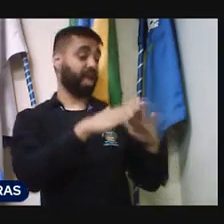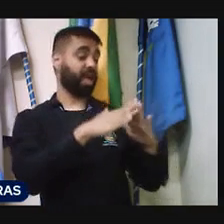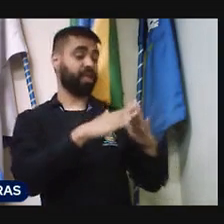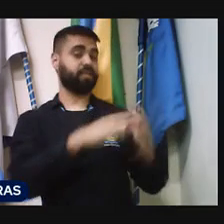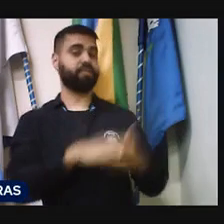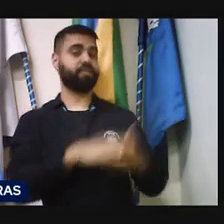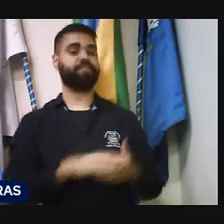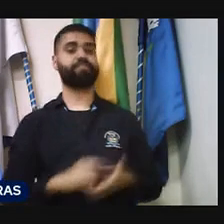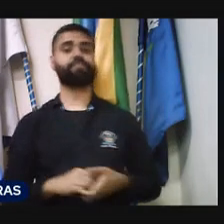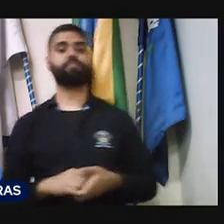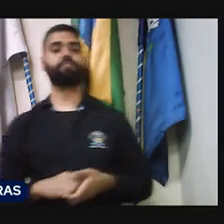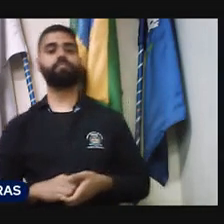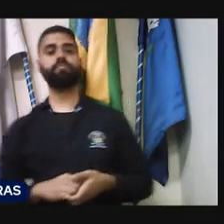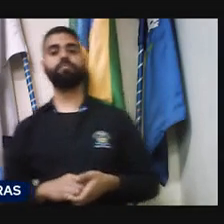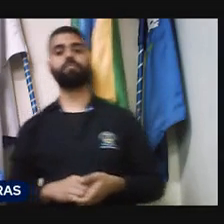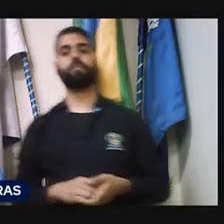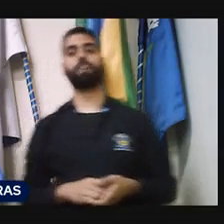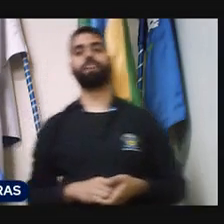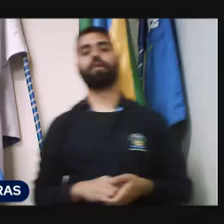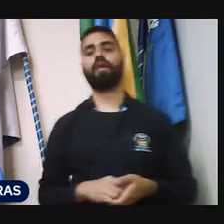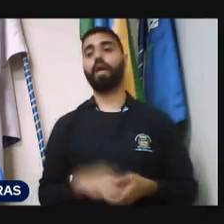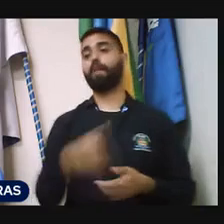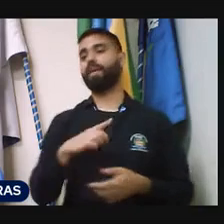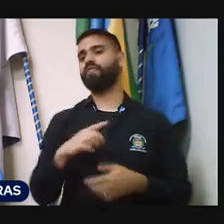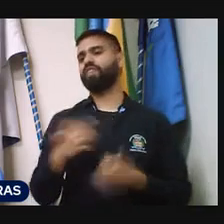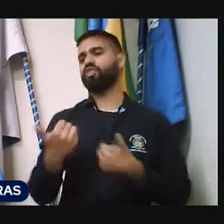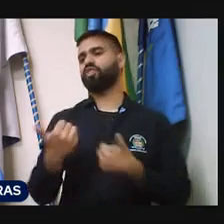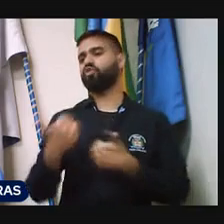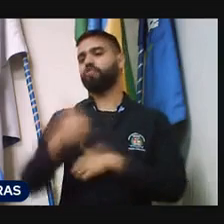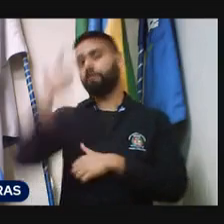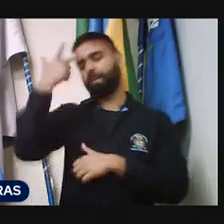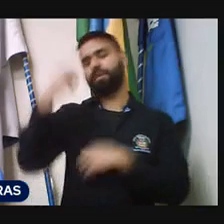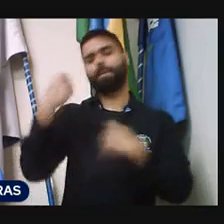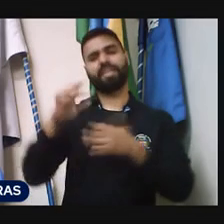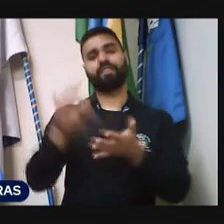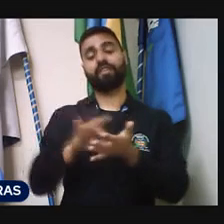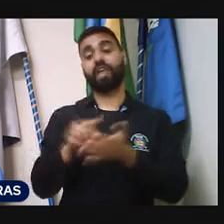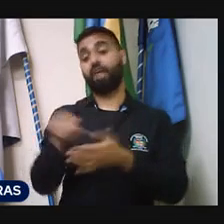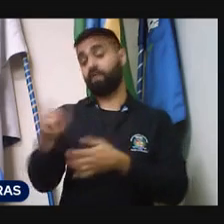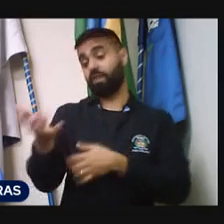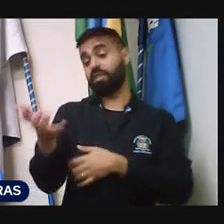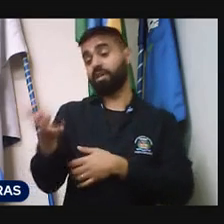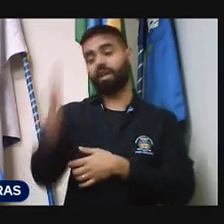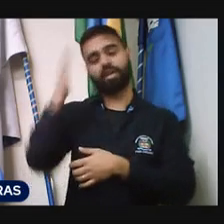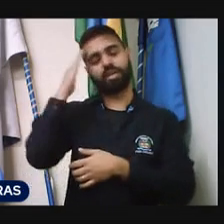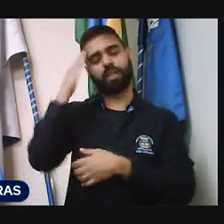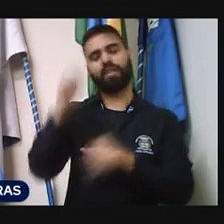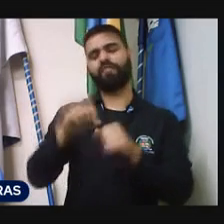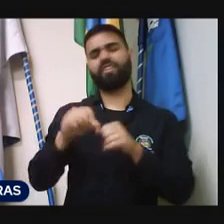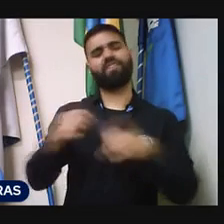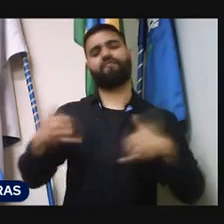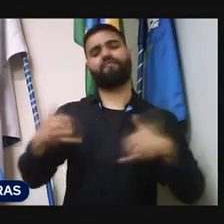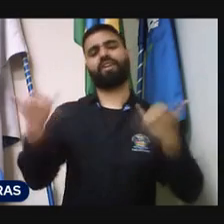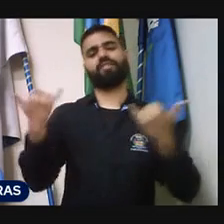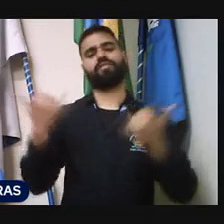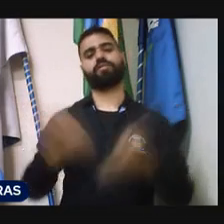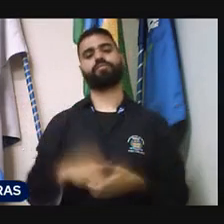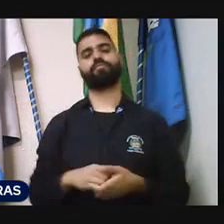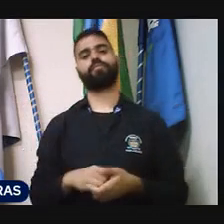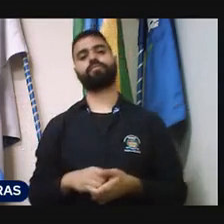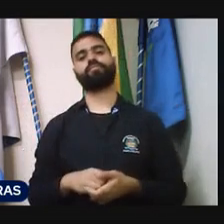atendido mas pelo menos tá internado lá vai tomar vaga de outras pessoas que estão precisando e vocês querem saber de pertinho desculpe